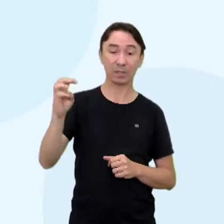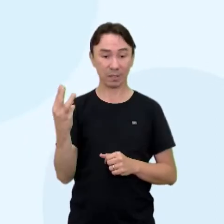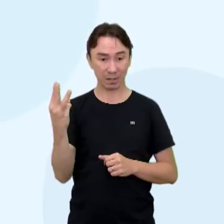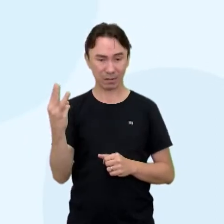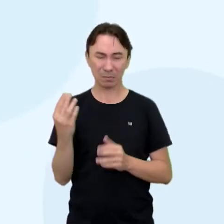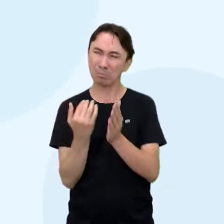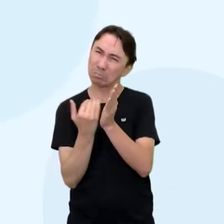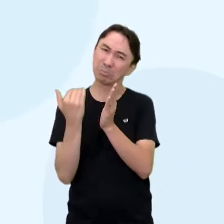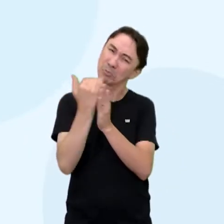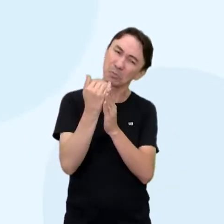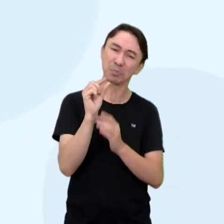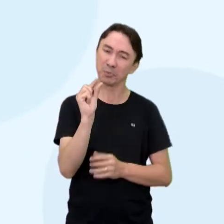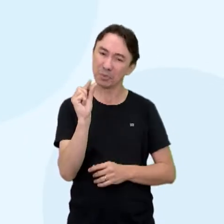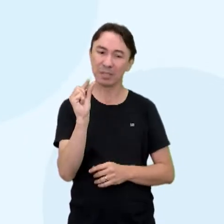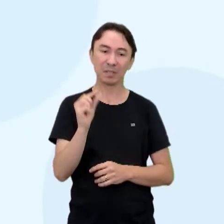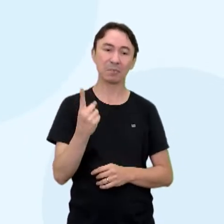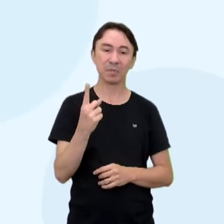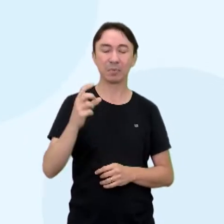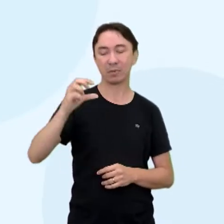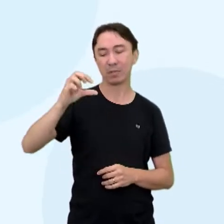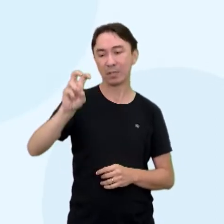1.597. E o Sudeste de R$